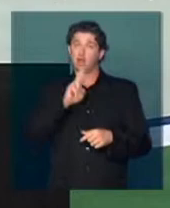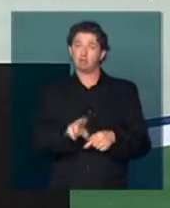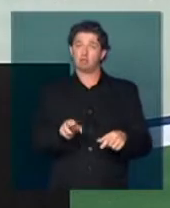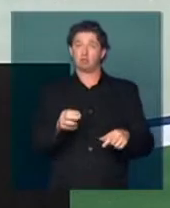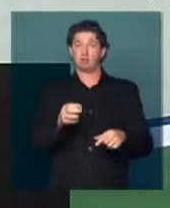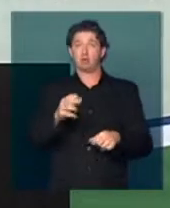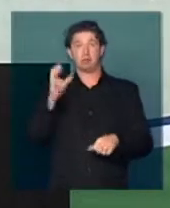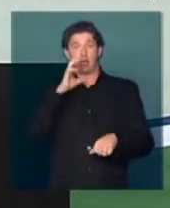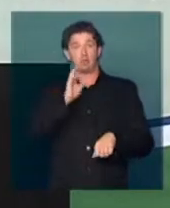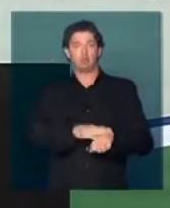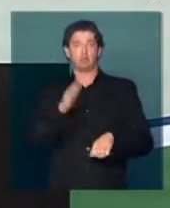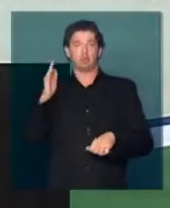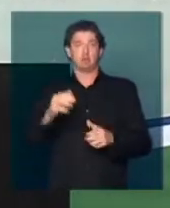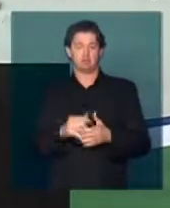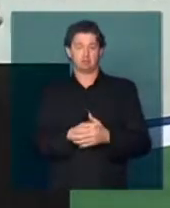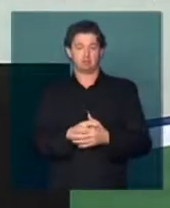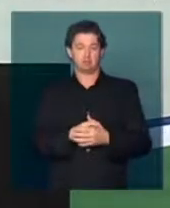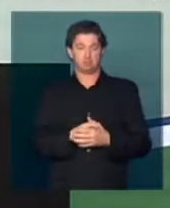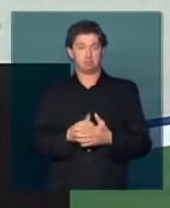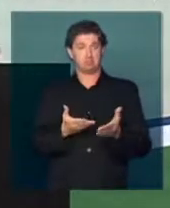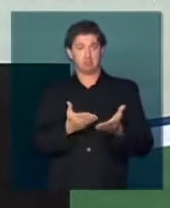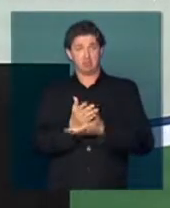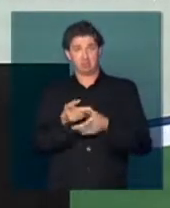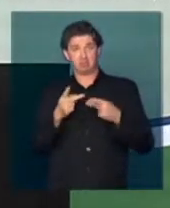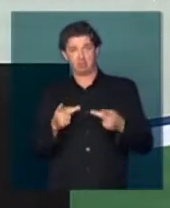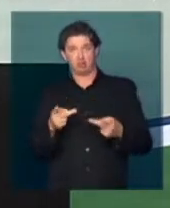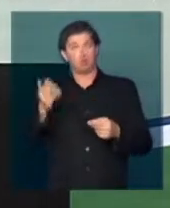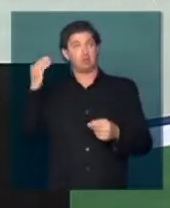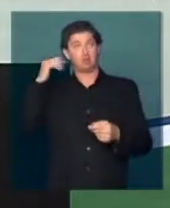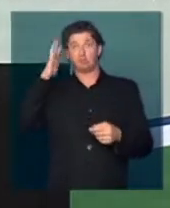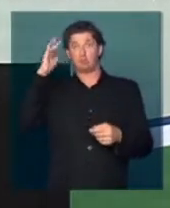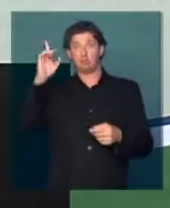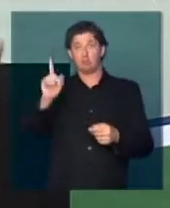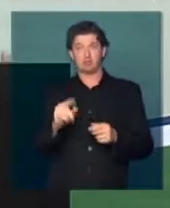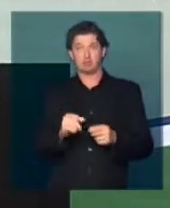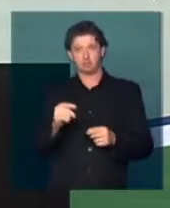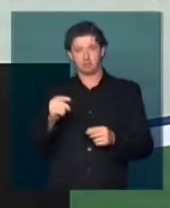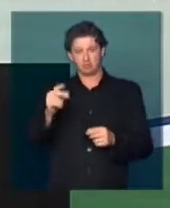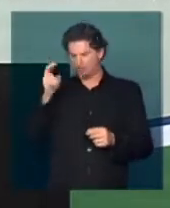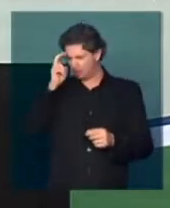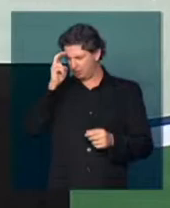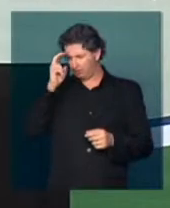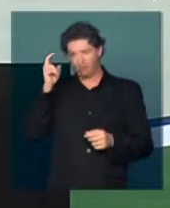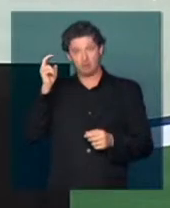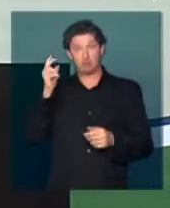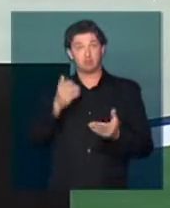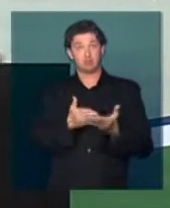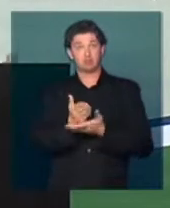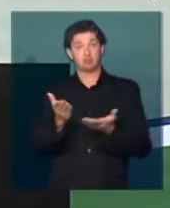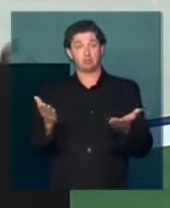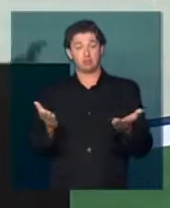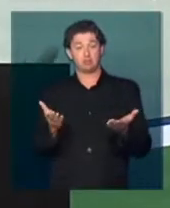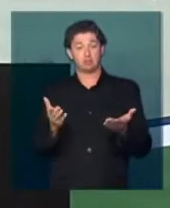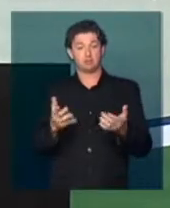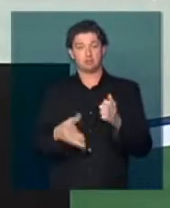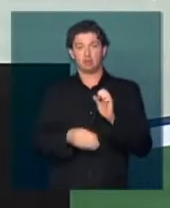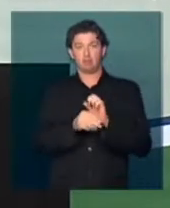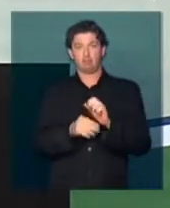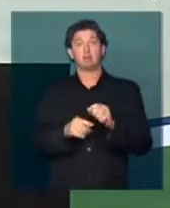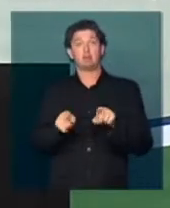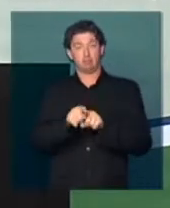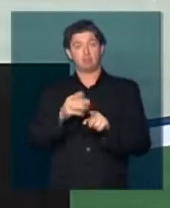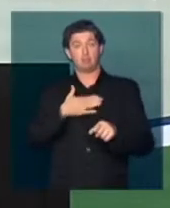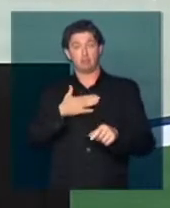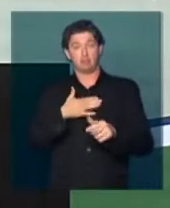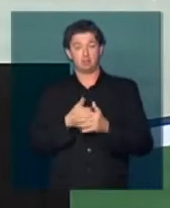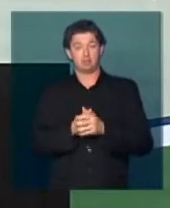muito mais rápido, aprovando projetos que nem se imaginava. Na quinta-feira, aprovamos uma emenda, inclusive da minha